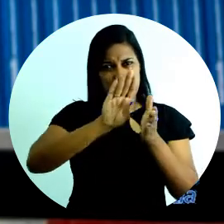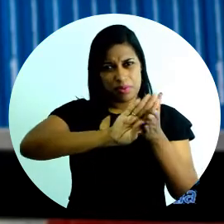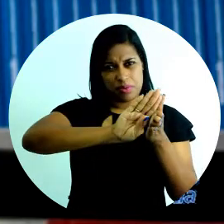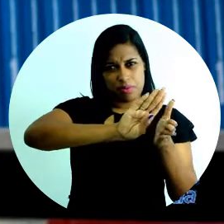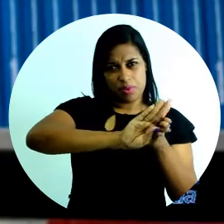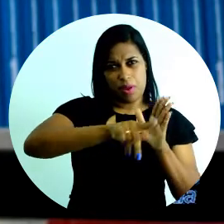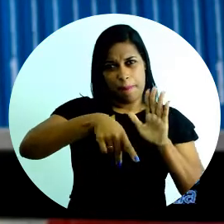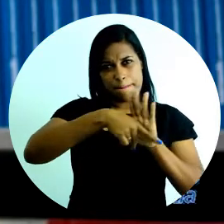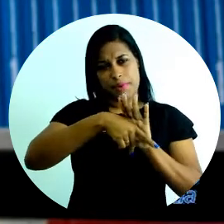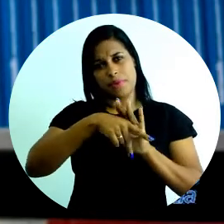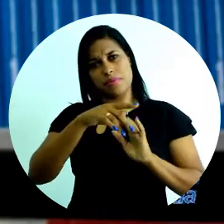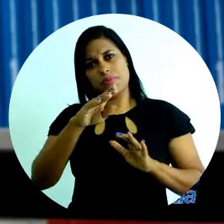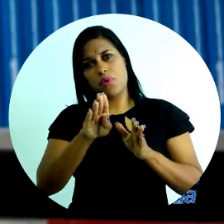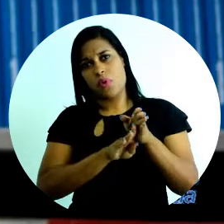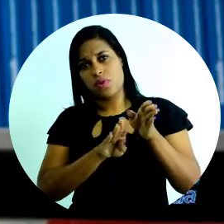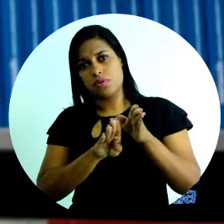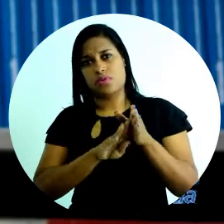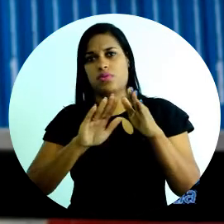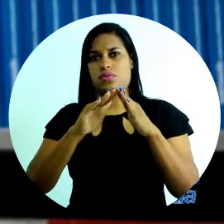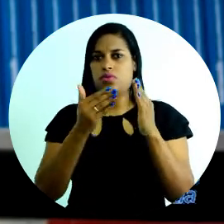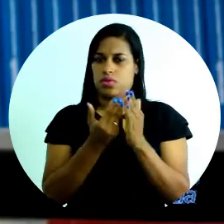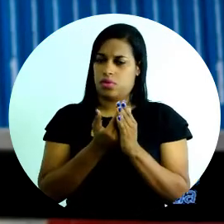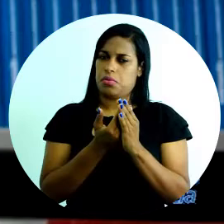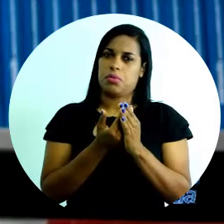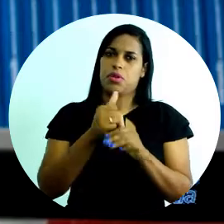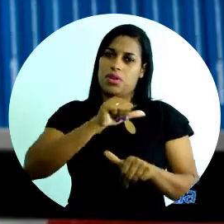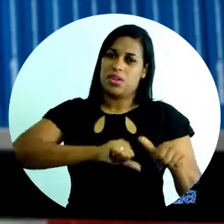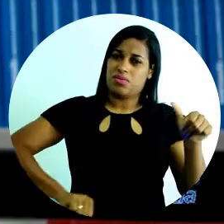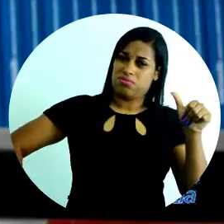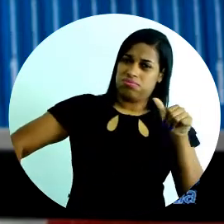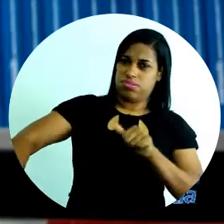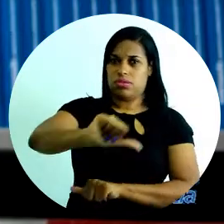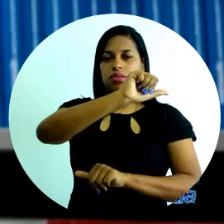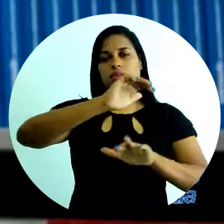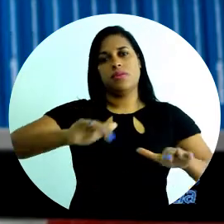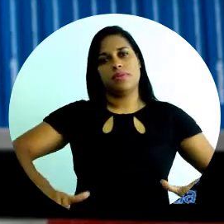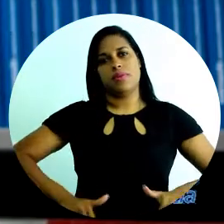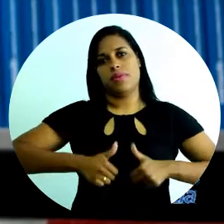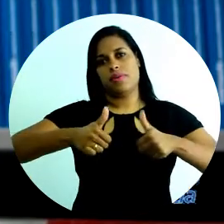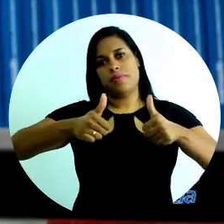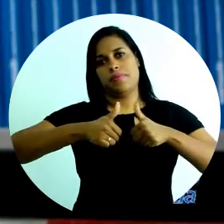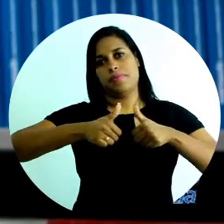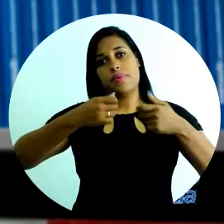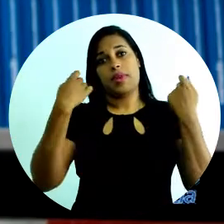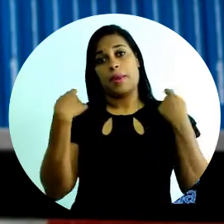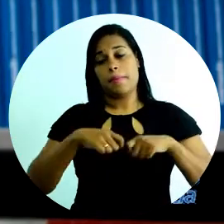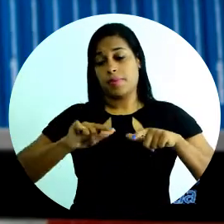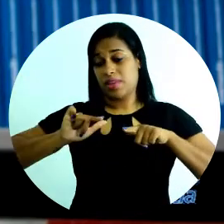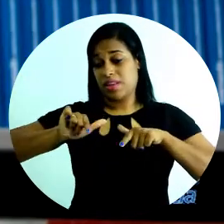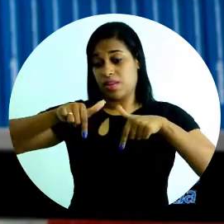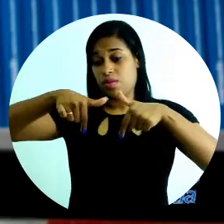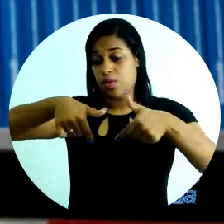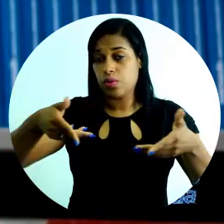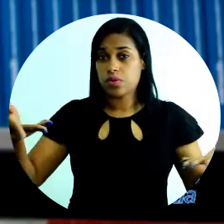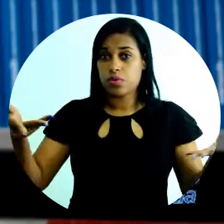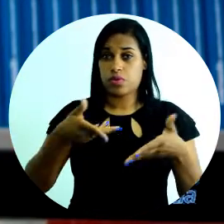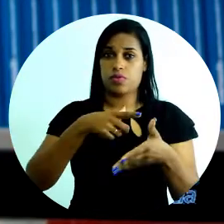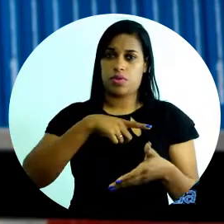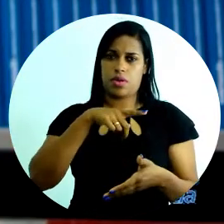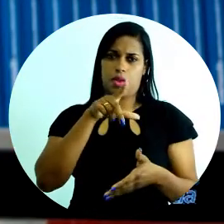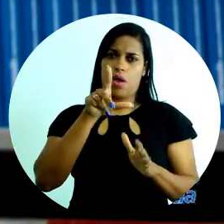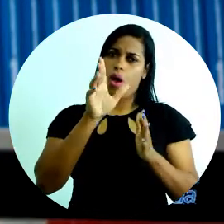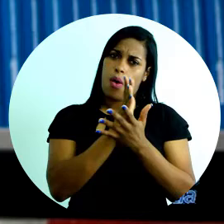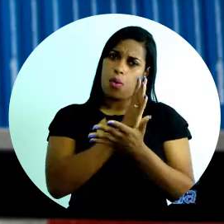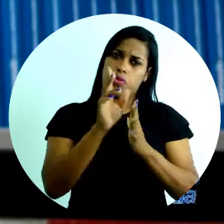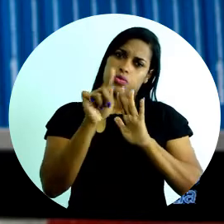jogado, tivesse sido depositado na conta do conselho escolar, a gente podia ter feito uma transformação muito grande na escola. Então é necessário que a gente lute para isso. Hoje